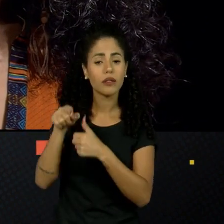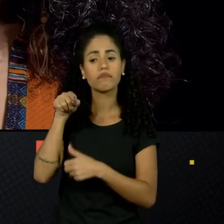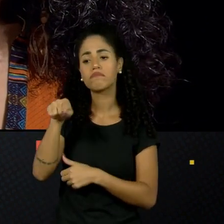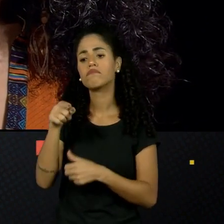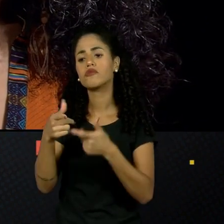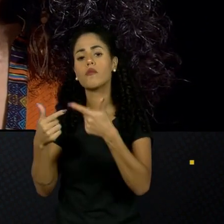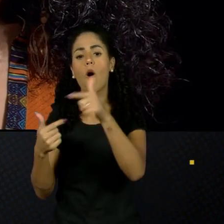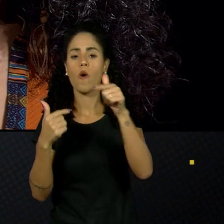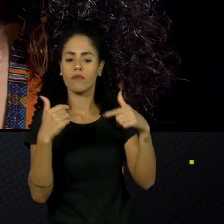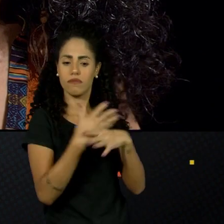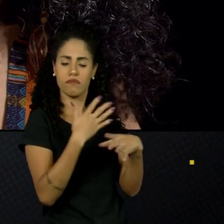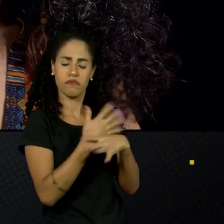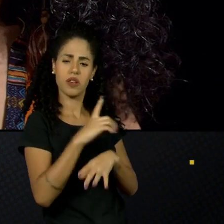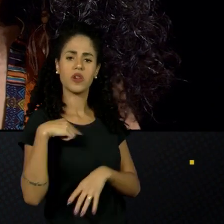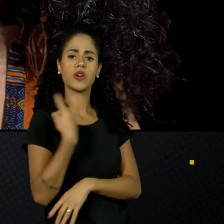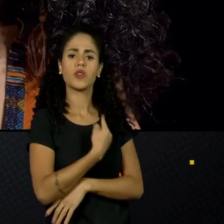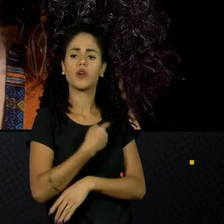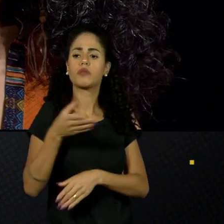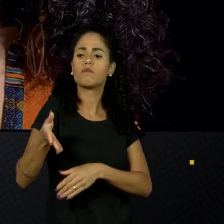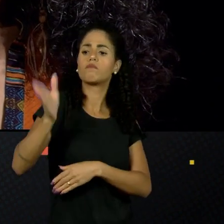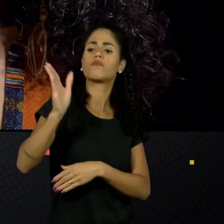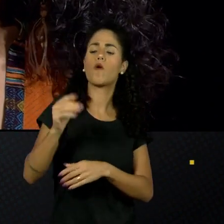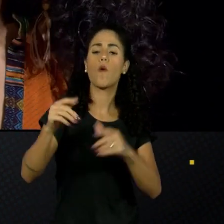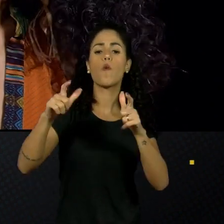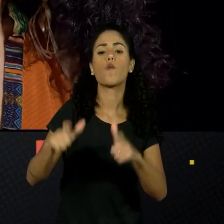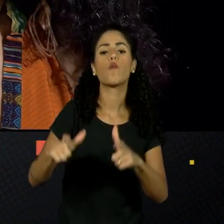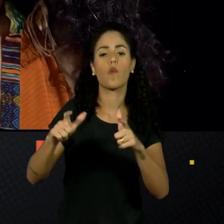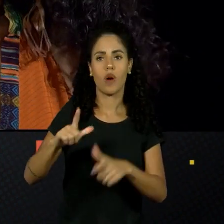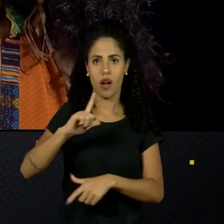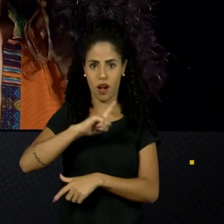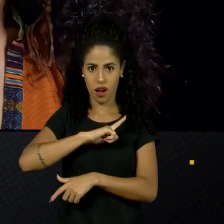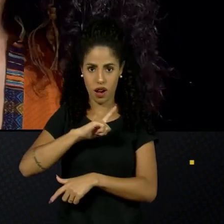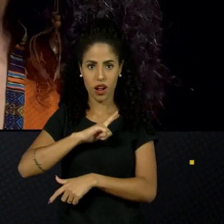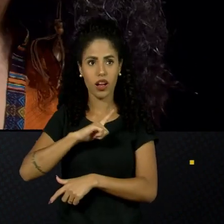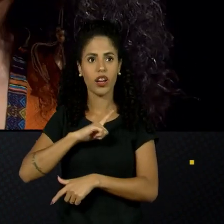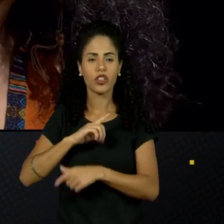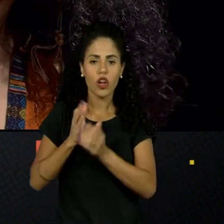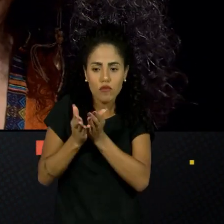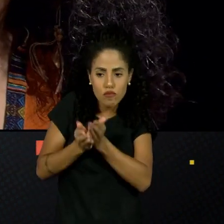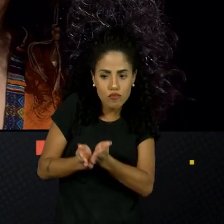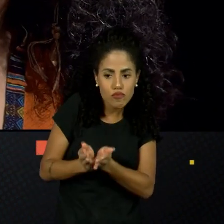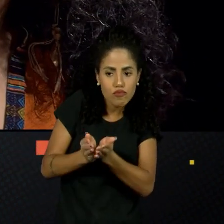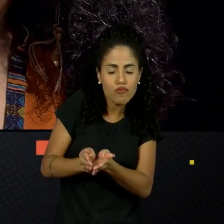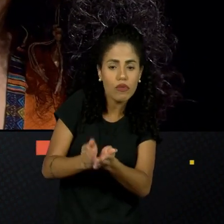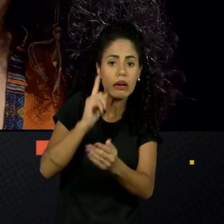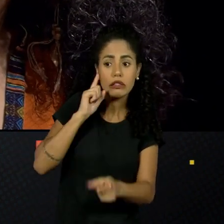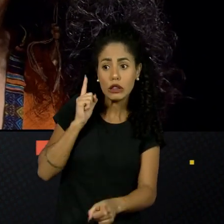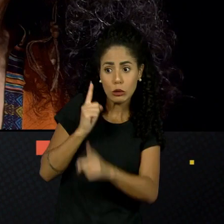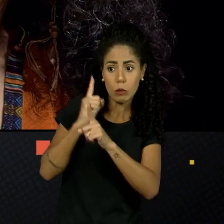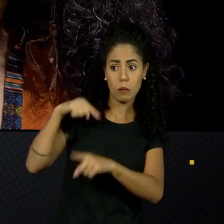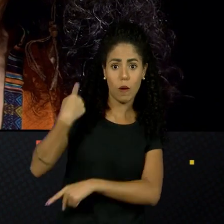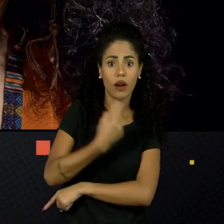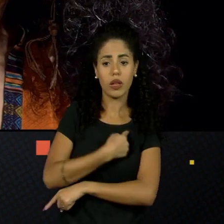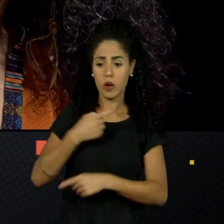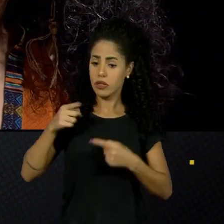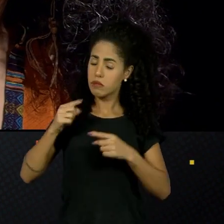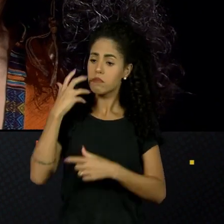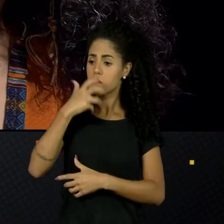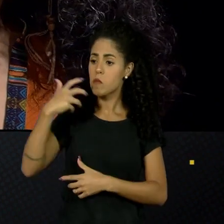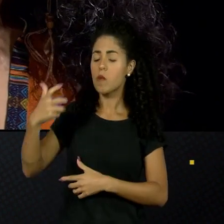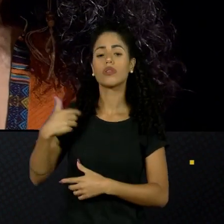gente foi num lugar, num bar que tinha bocha, e aí descobriram que a gente era músico e pediram para a gente cantar uma